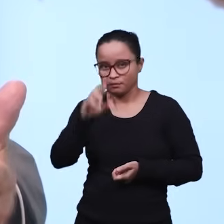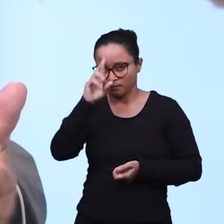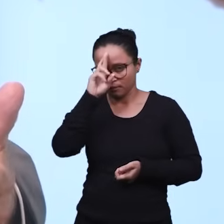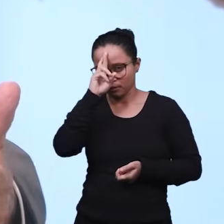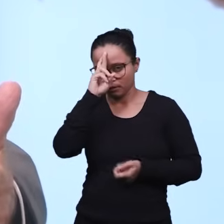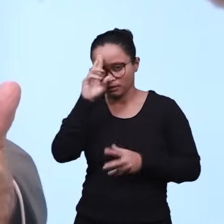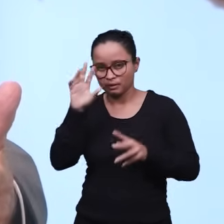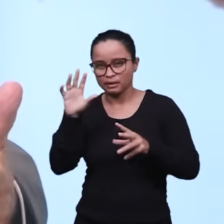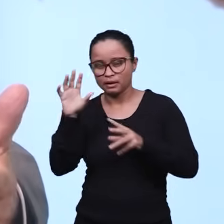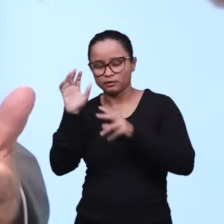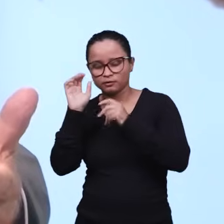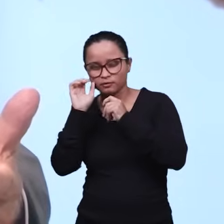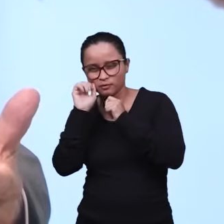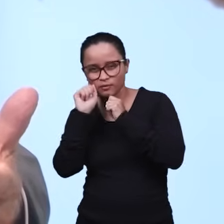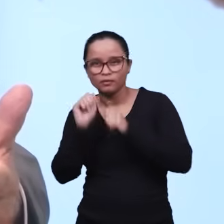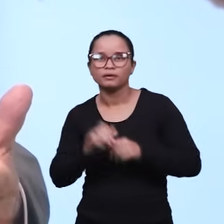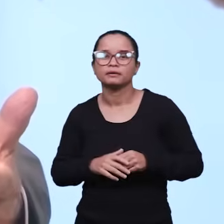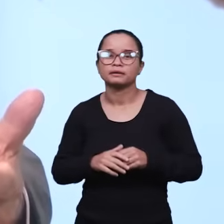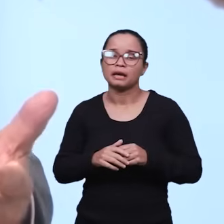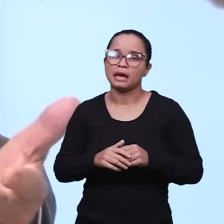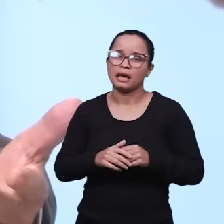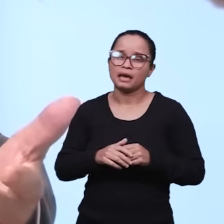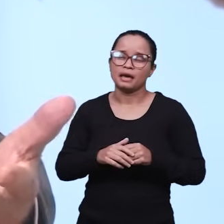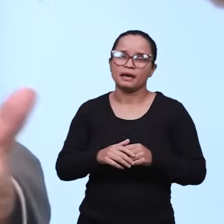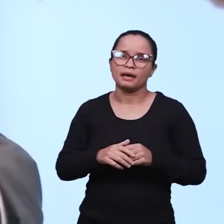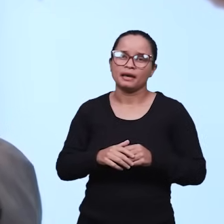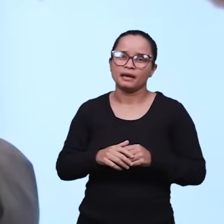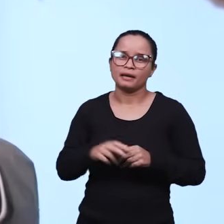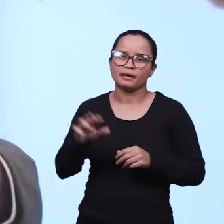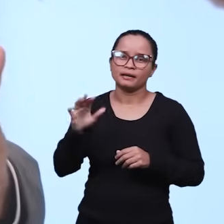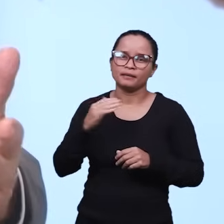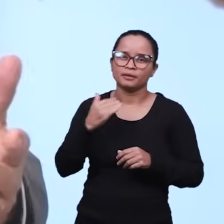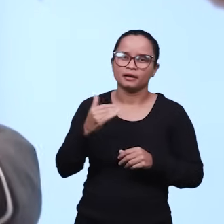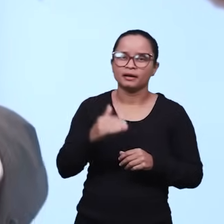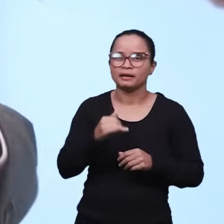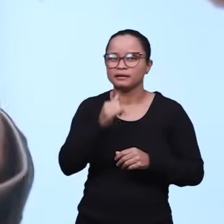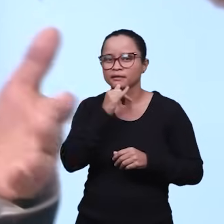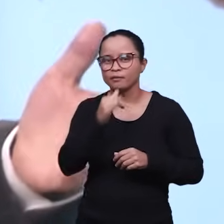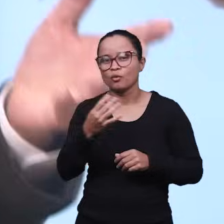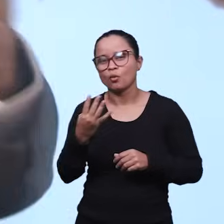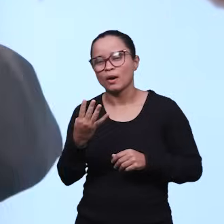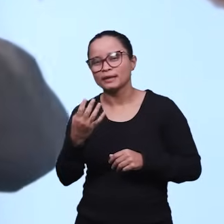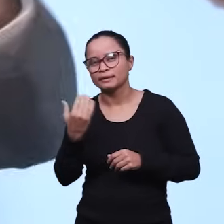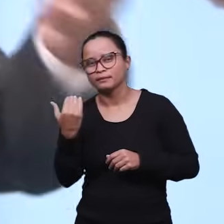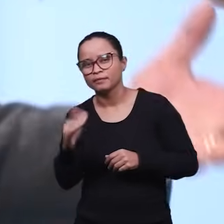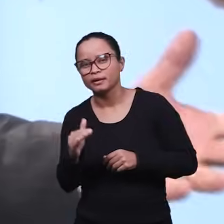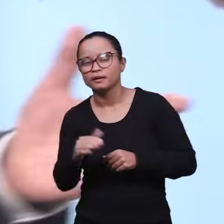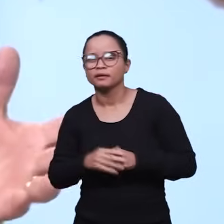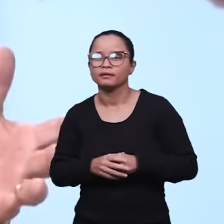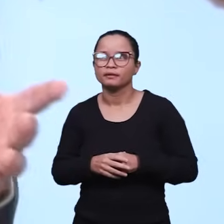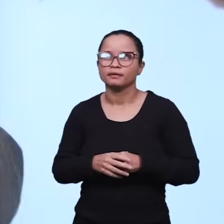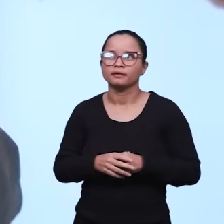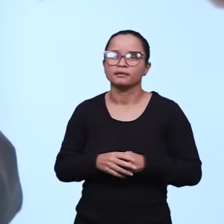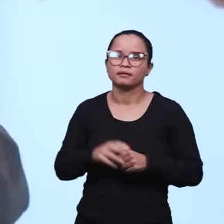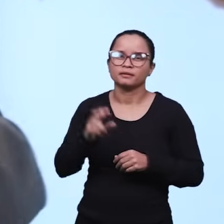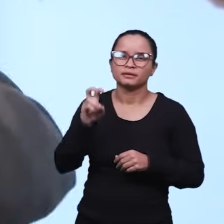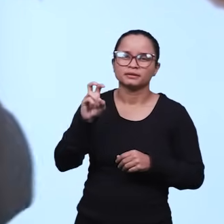né? Para quem dormia às 8 ou 9 acordava às 4h30, 5 horas. Então, a meia-noite era a metade da